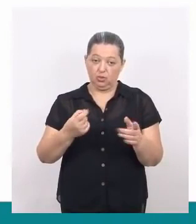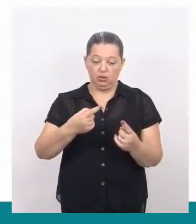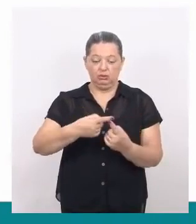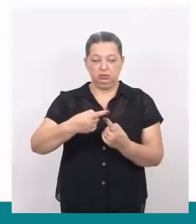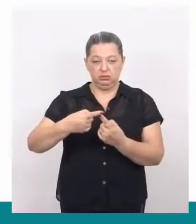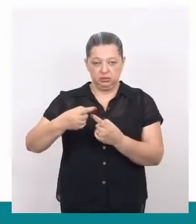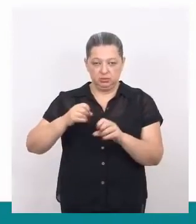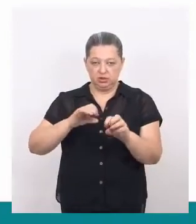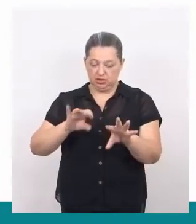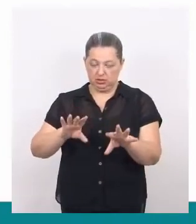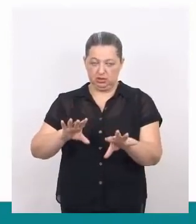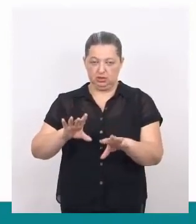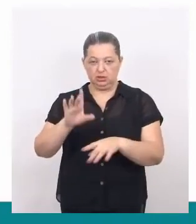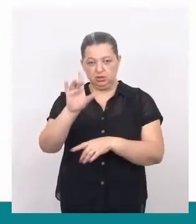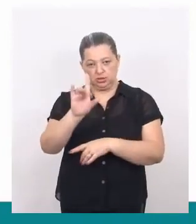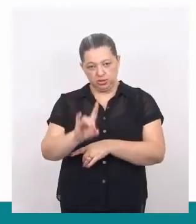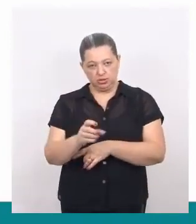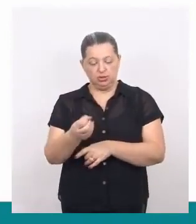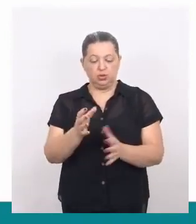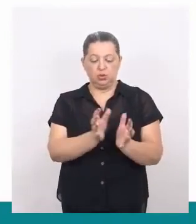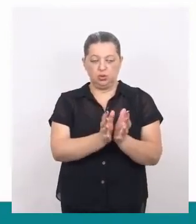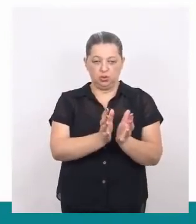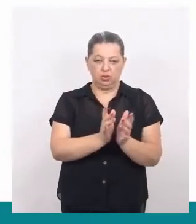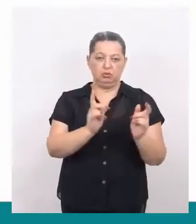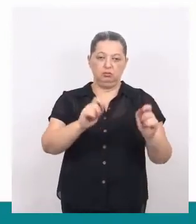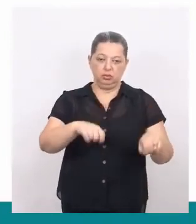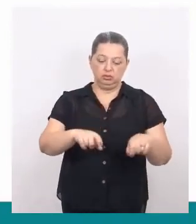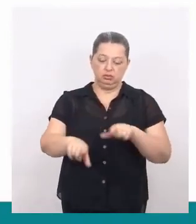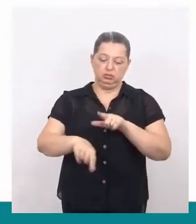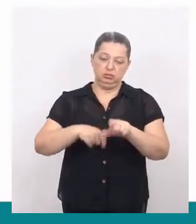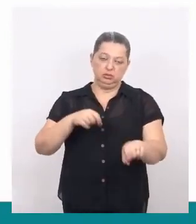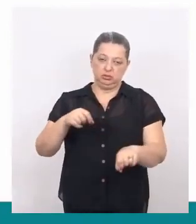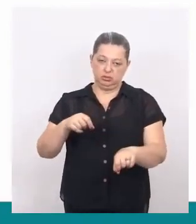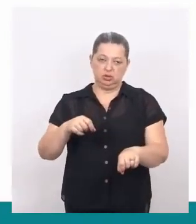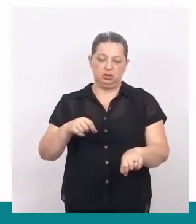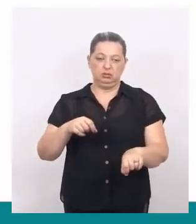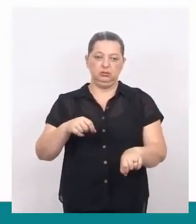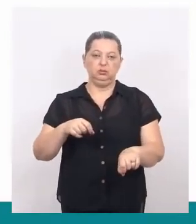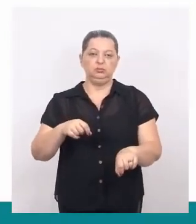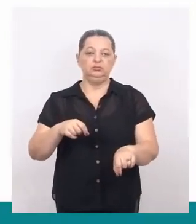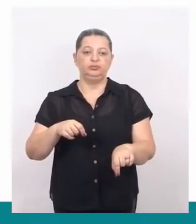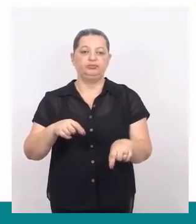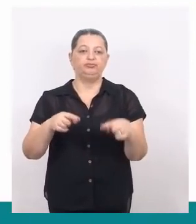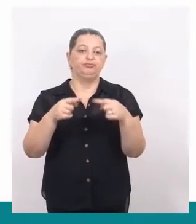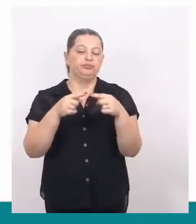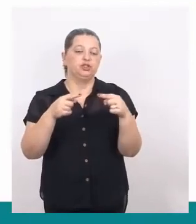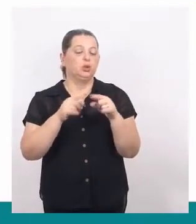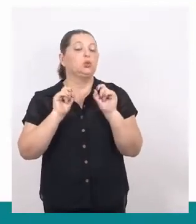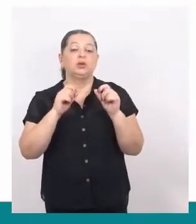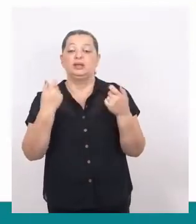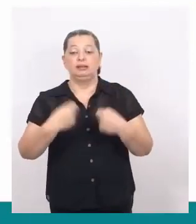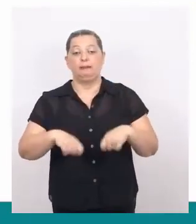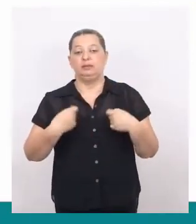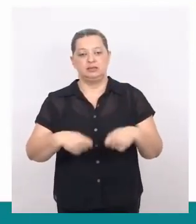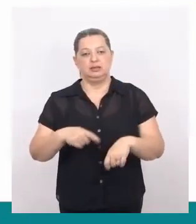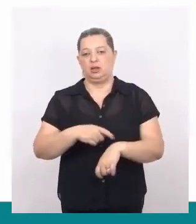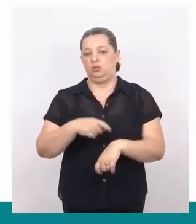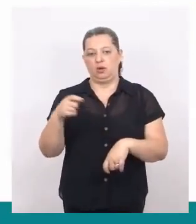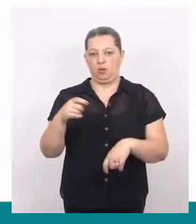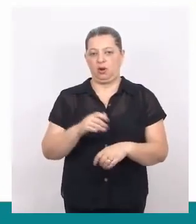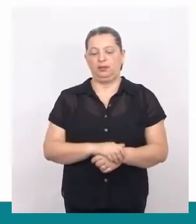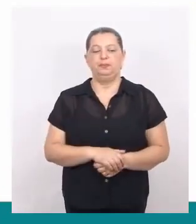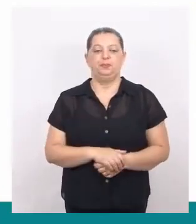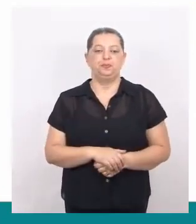ensino, o diretor, a comissão, eles vão poder realizar a atribuição de acordo com a necessidade no momento. Pode